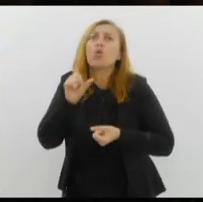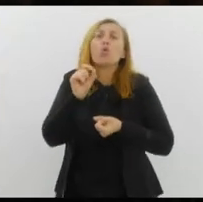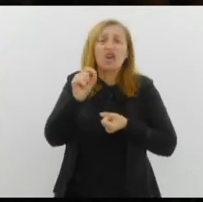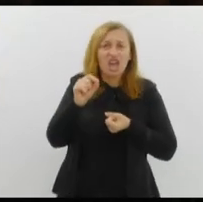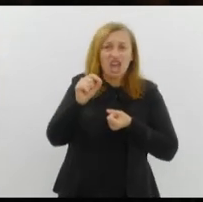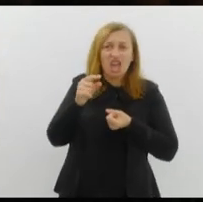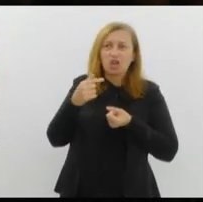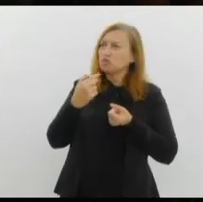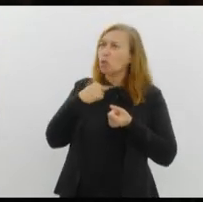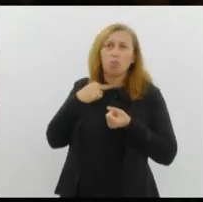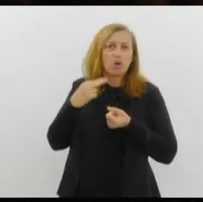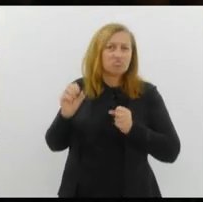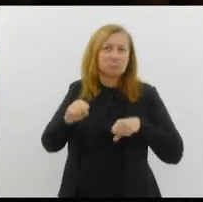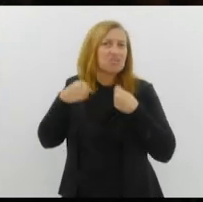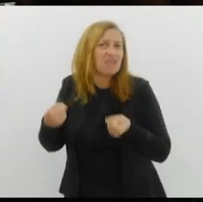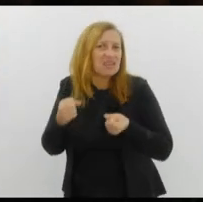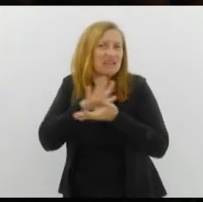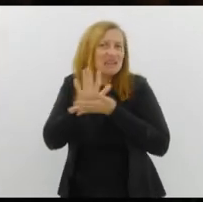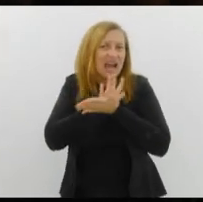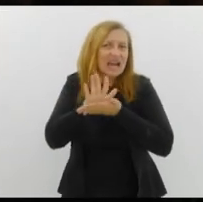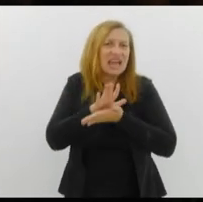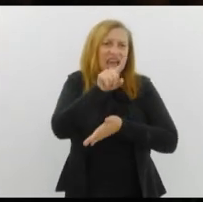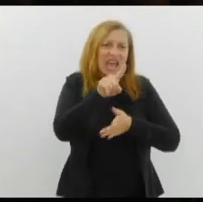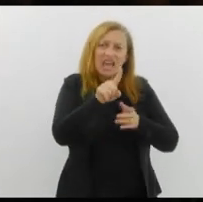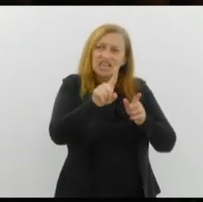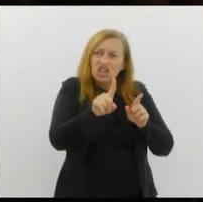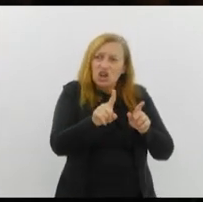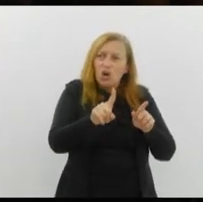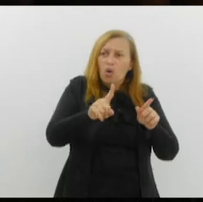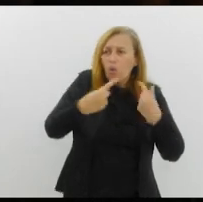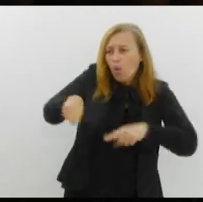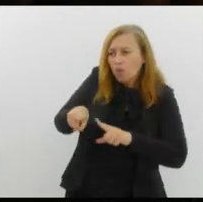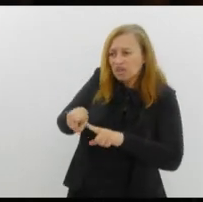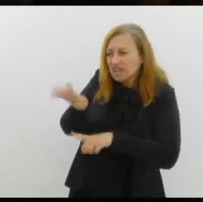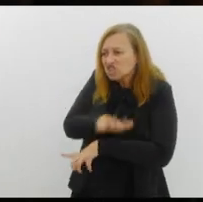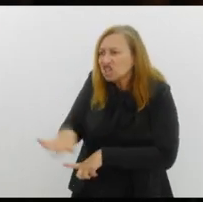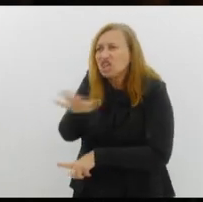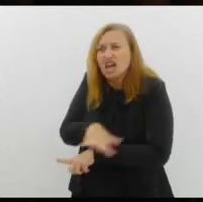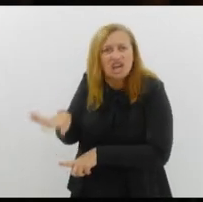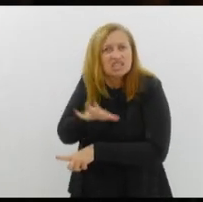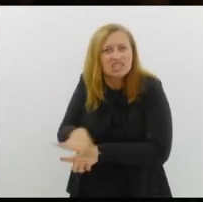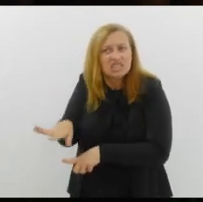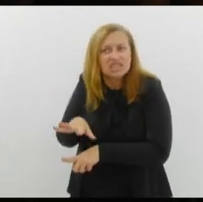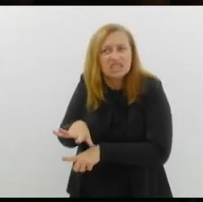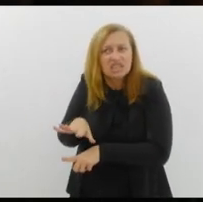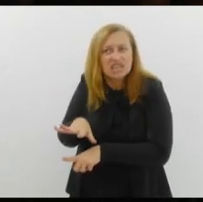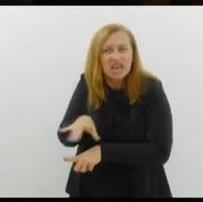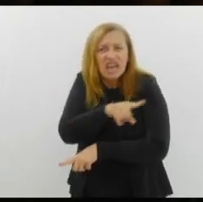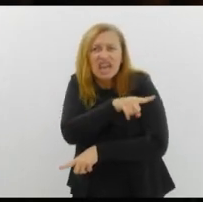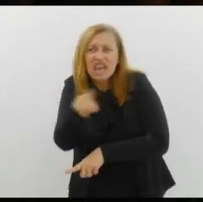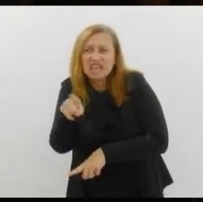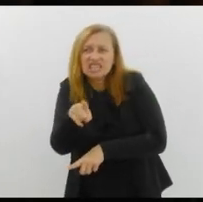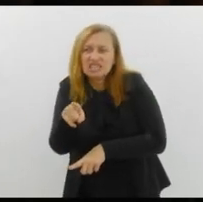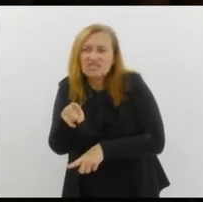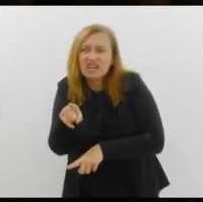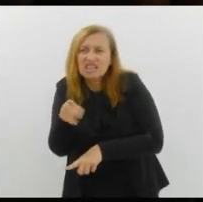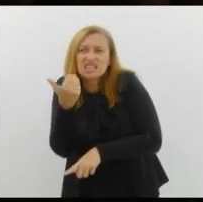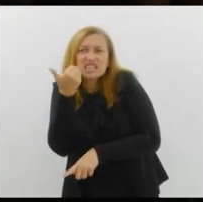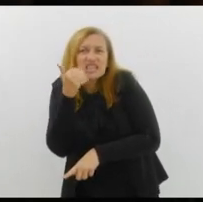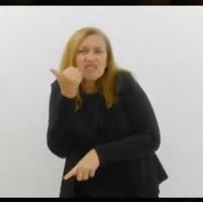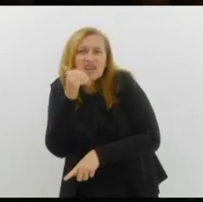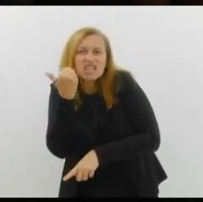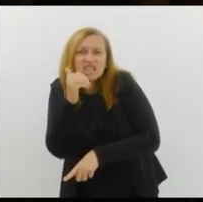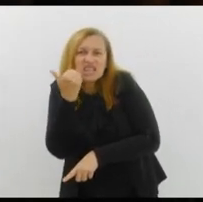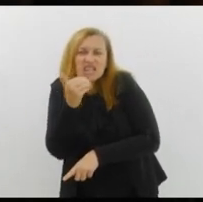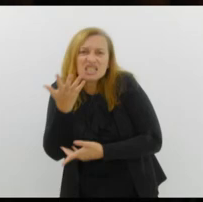defesa? Eles que atacam nossas crianças, são eles que fazem essa patifaria,